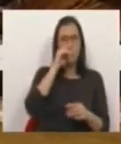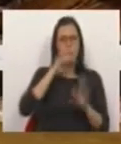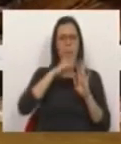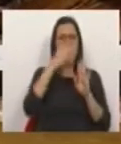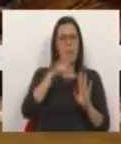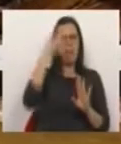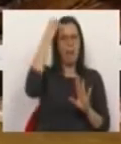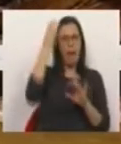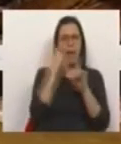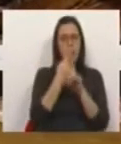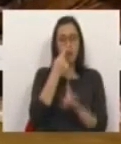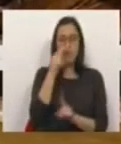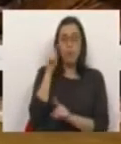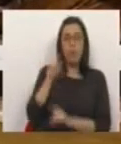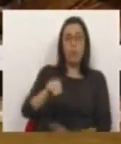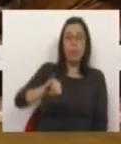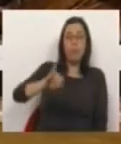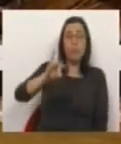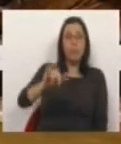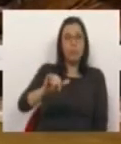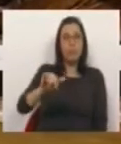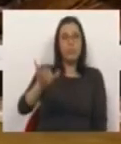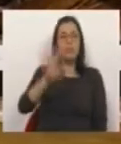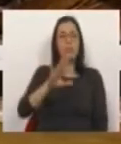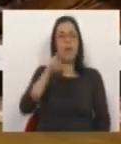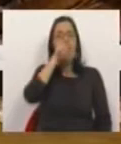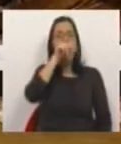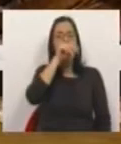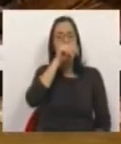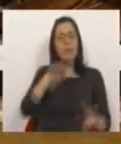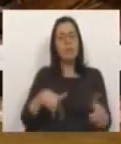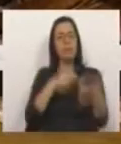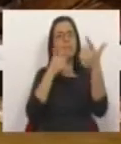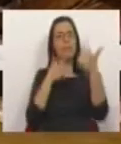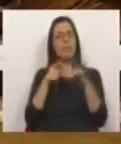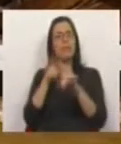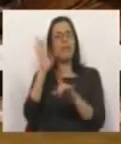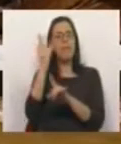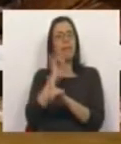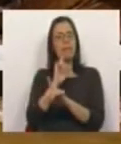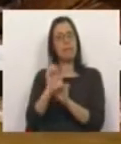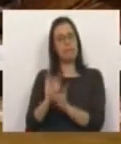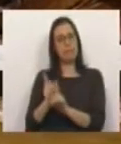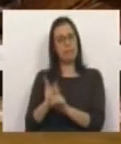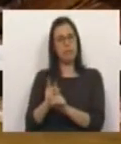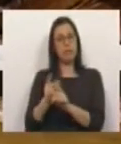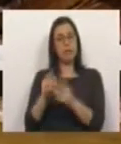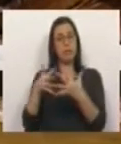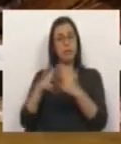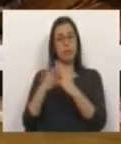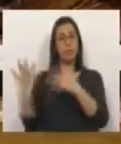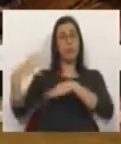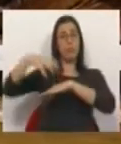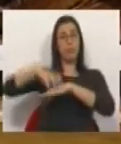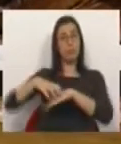etc., e optou-se pela localização no Campo de Tiro de Alcochete como a opção mais válida para esta